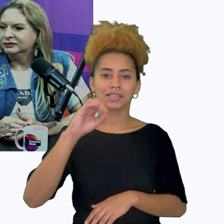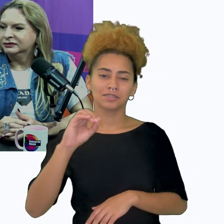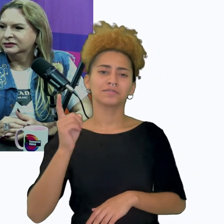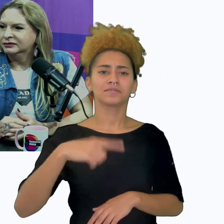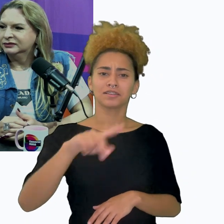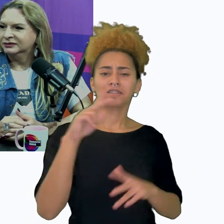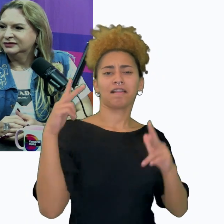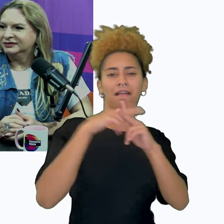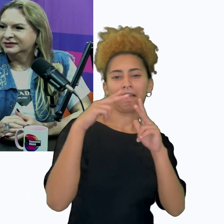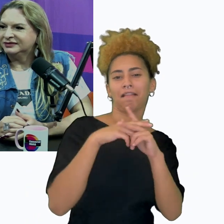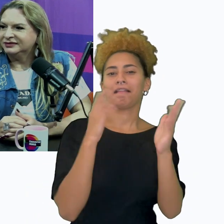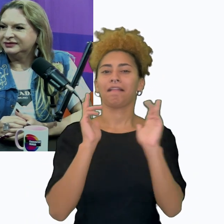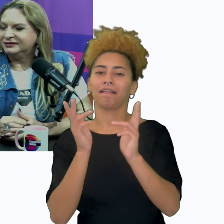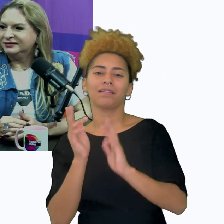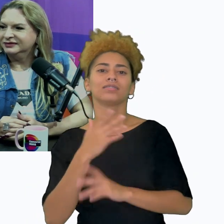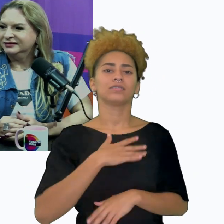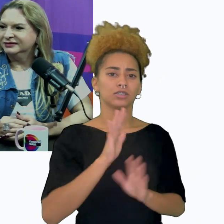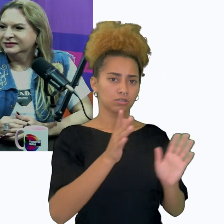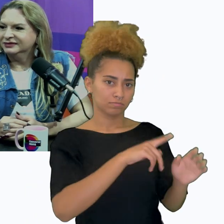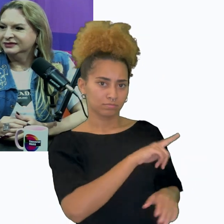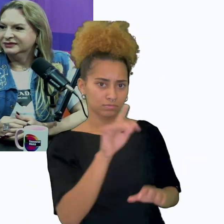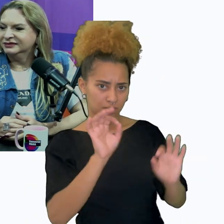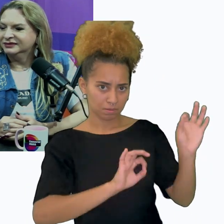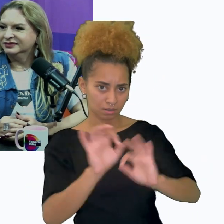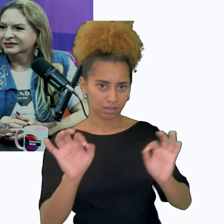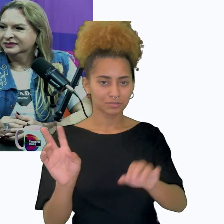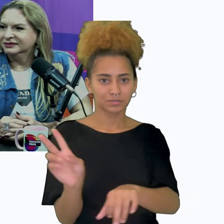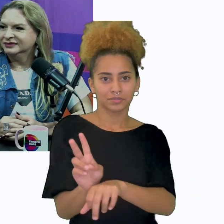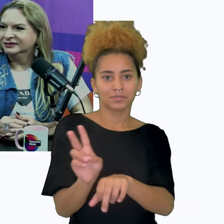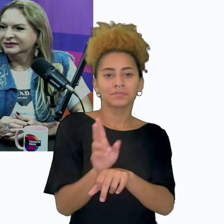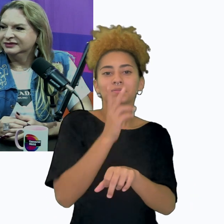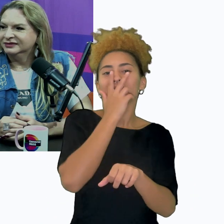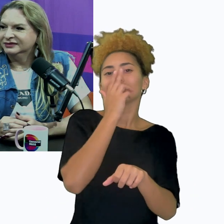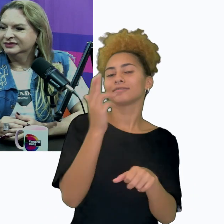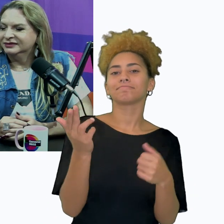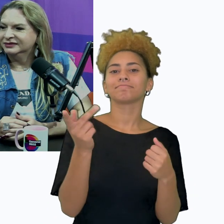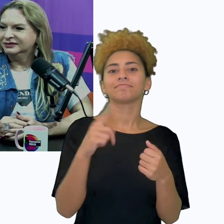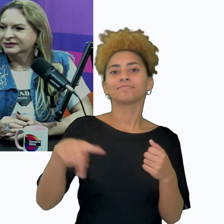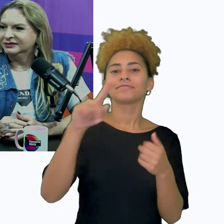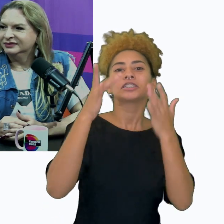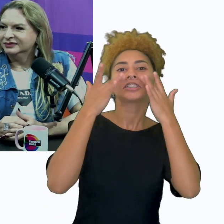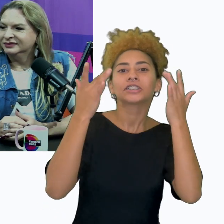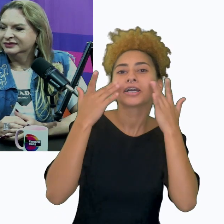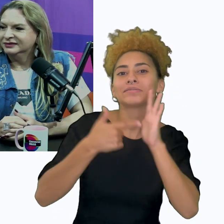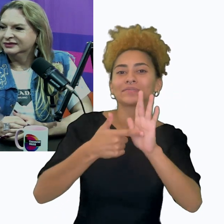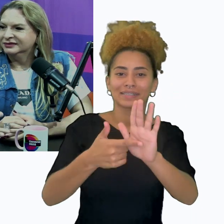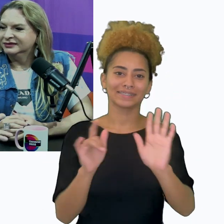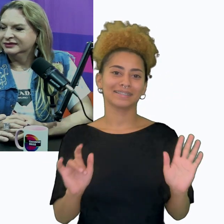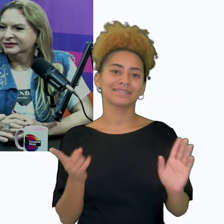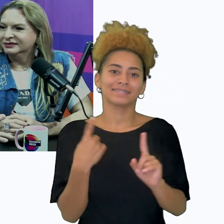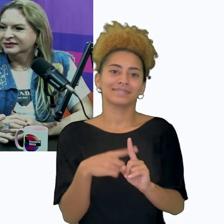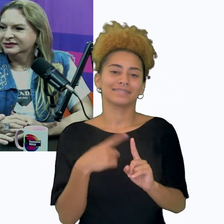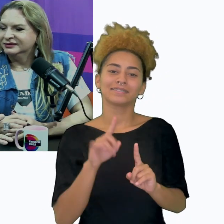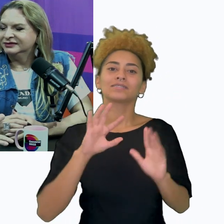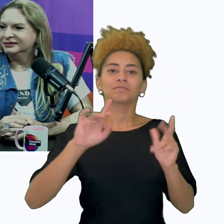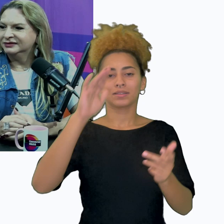Quando o Enio chegava, eles estavam tudo discutindo. Aí o Enio tá tudo preparado, pessoal. Tá? Então era como se fosse. Eles estavam fazendo uma peça teatral